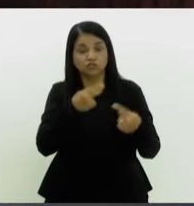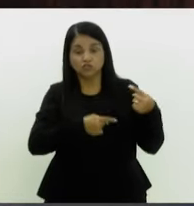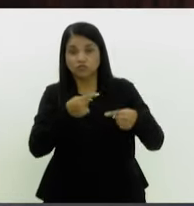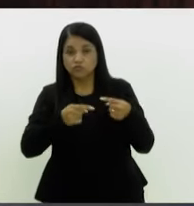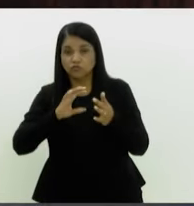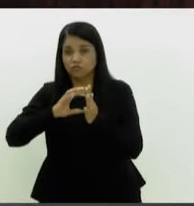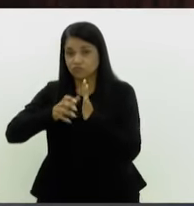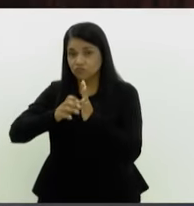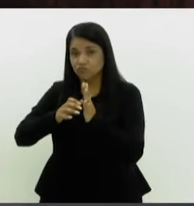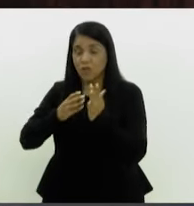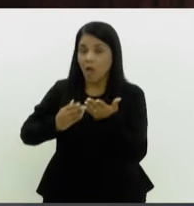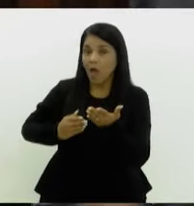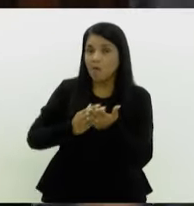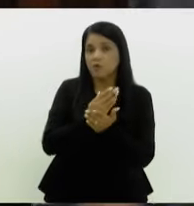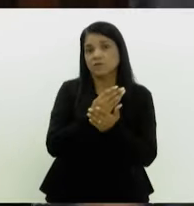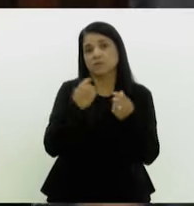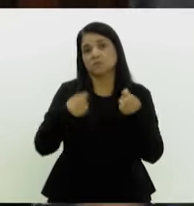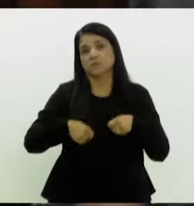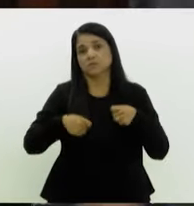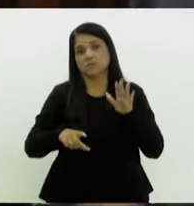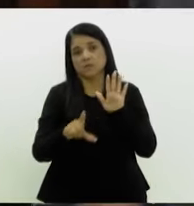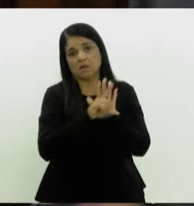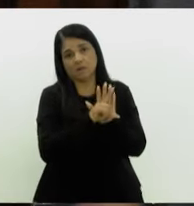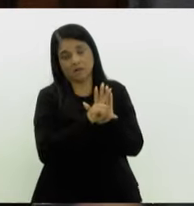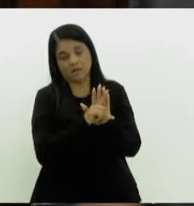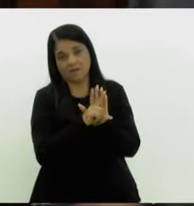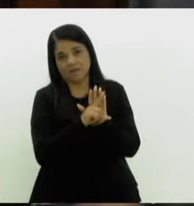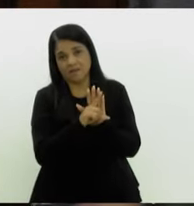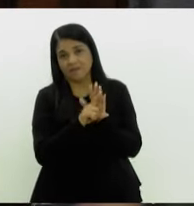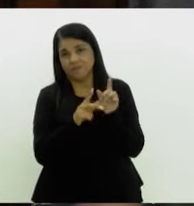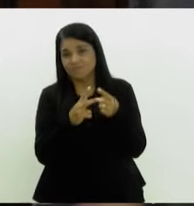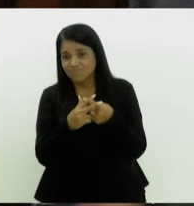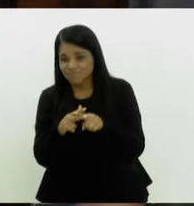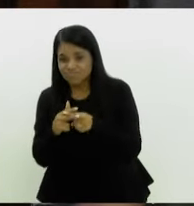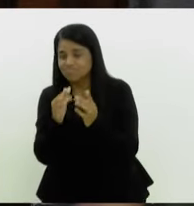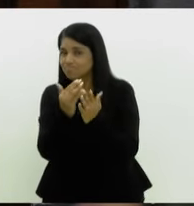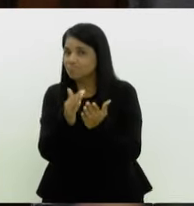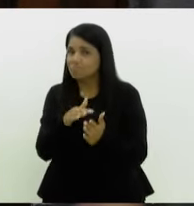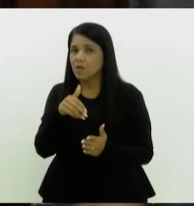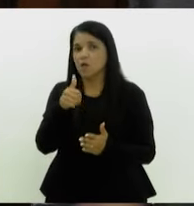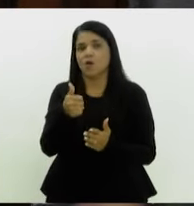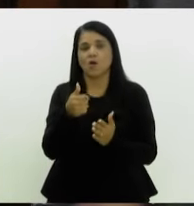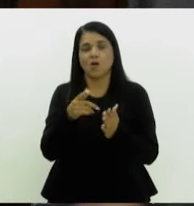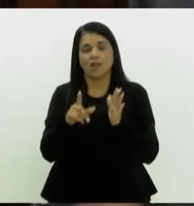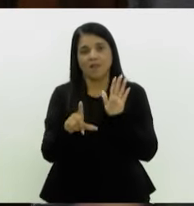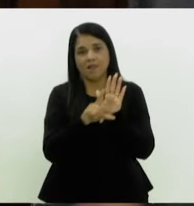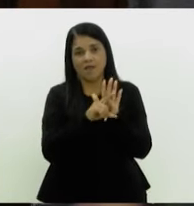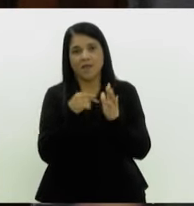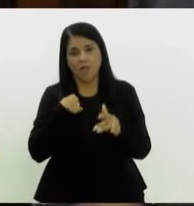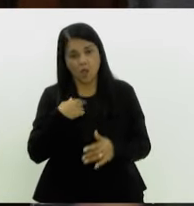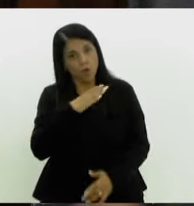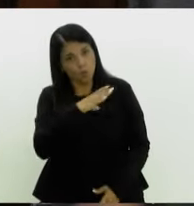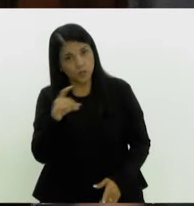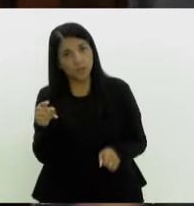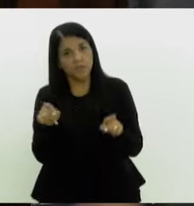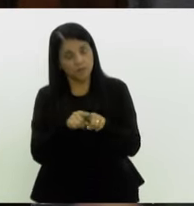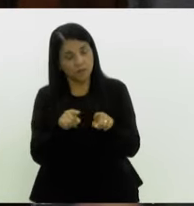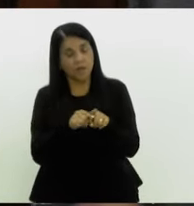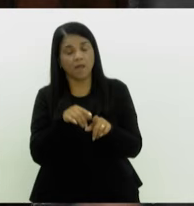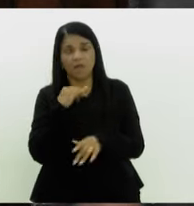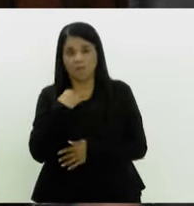aprovação de uma lei de aprimoramento da Lei eu fui coordenadora e eu quero dar esse recado já também na minha